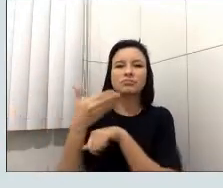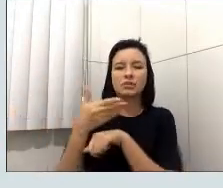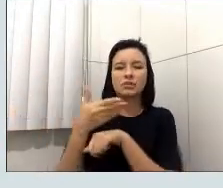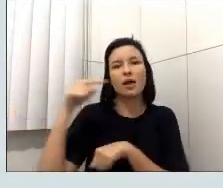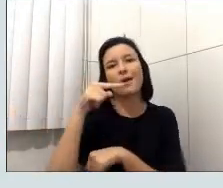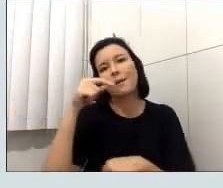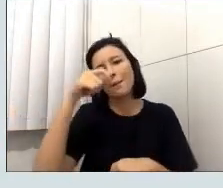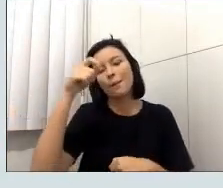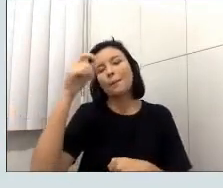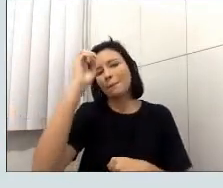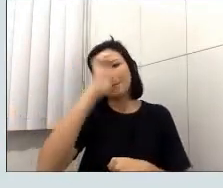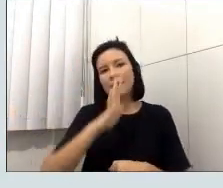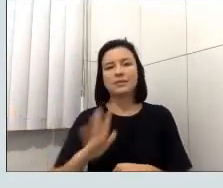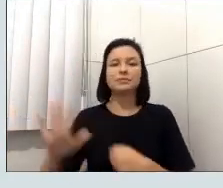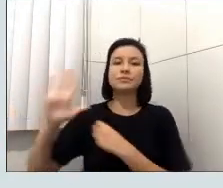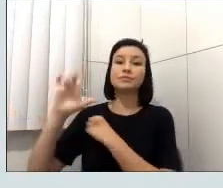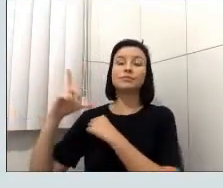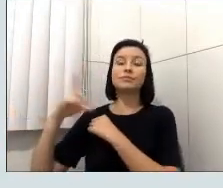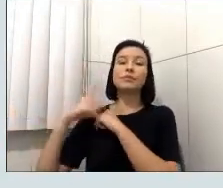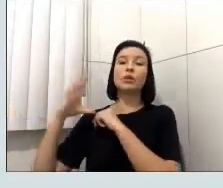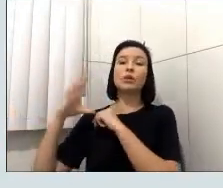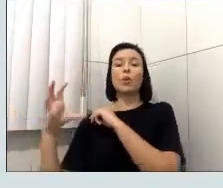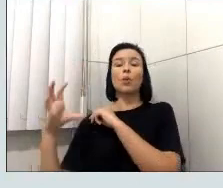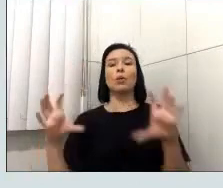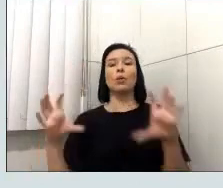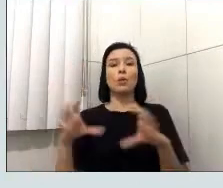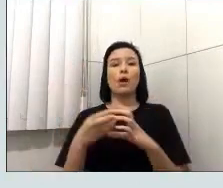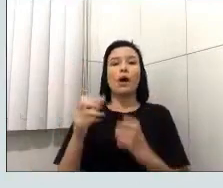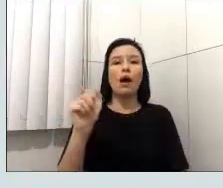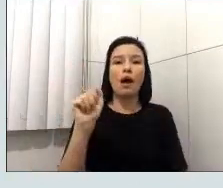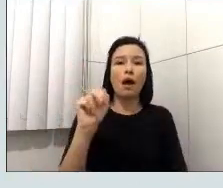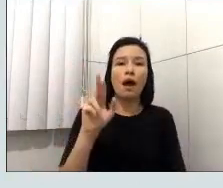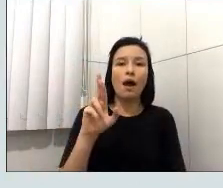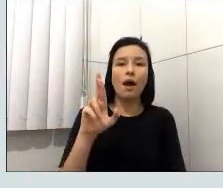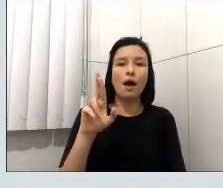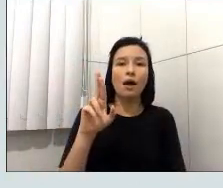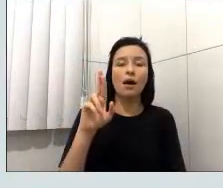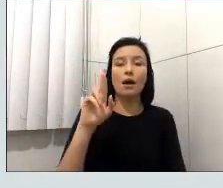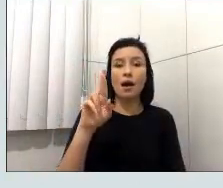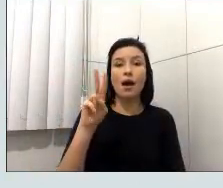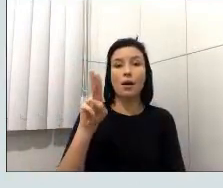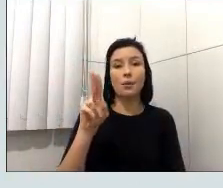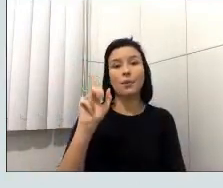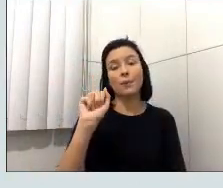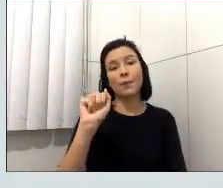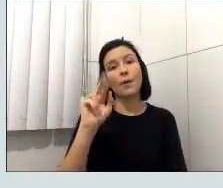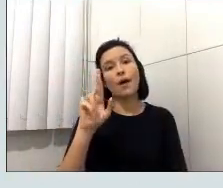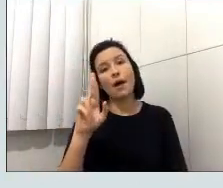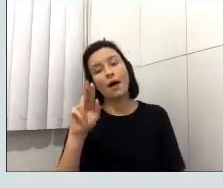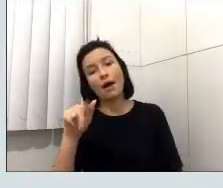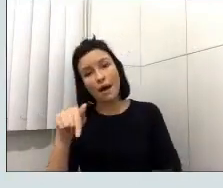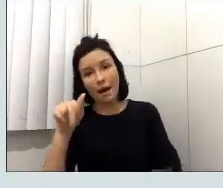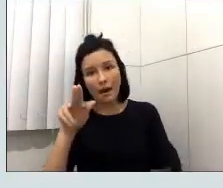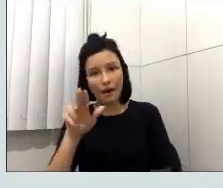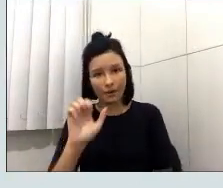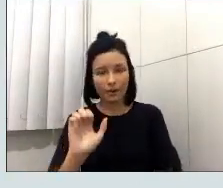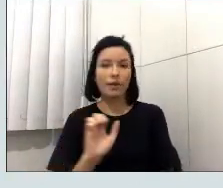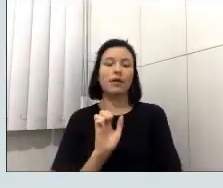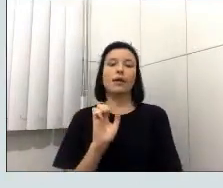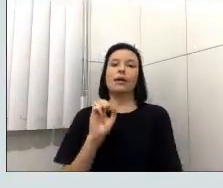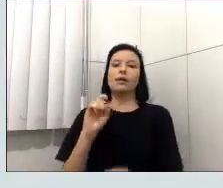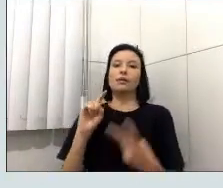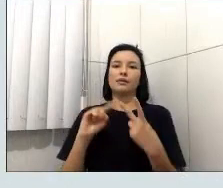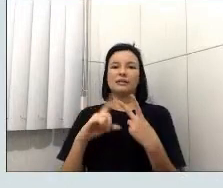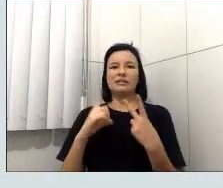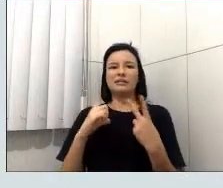é o Aruac, que aí tem as aldeias de Aruã, do Guaná, Terena,